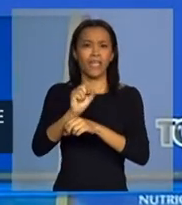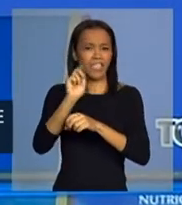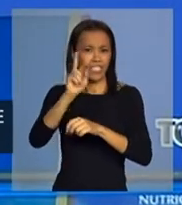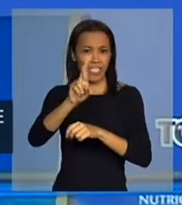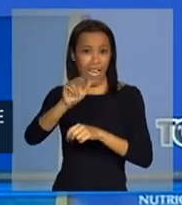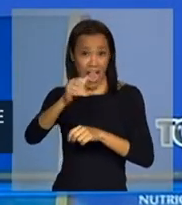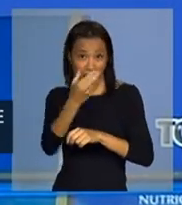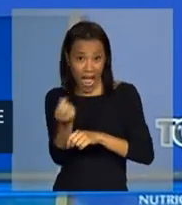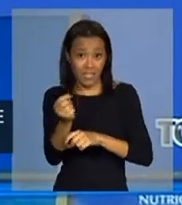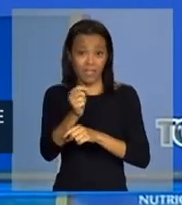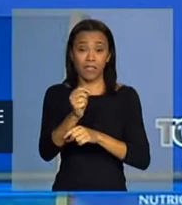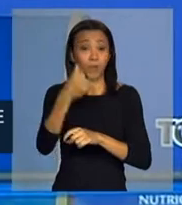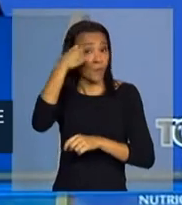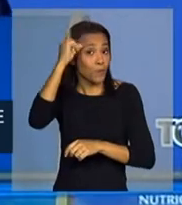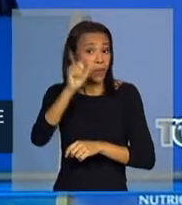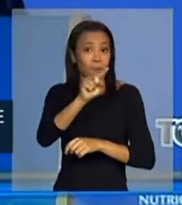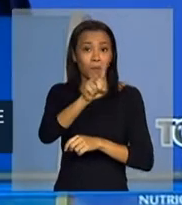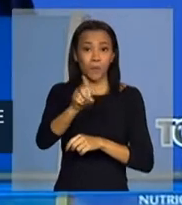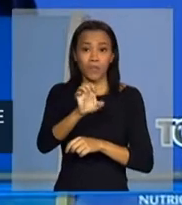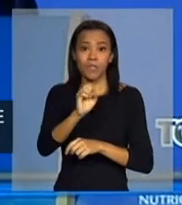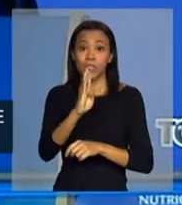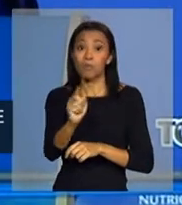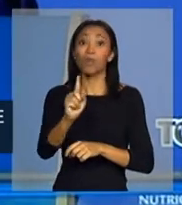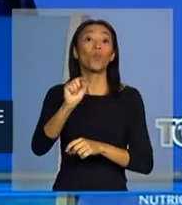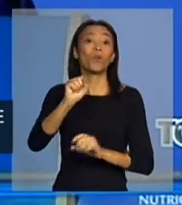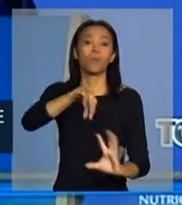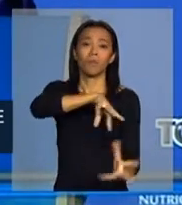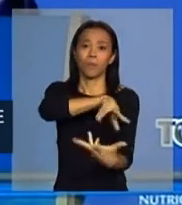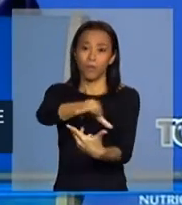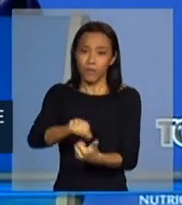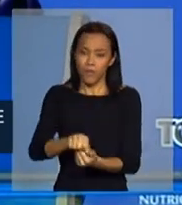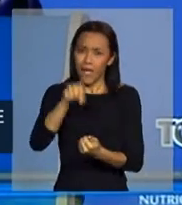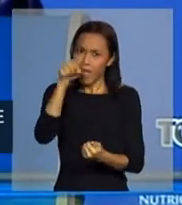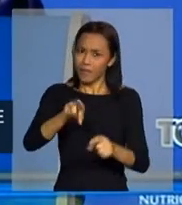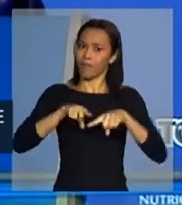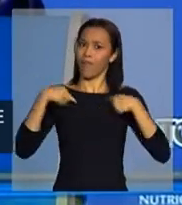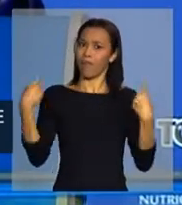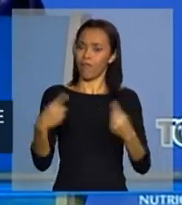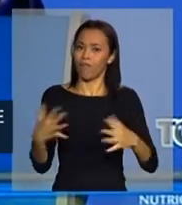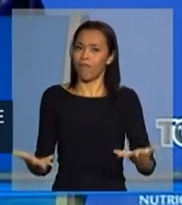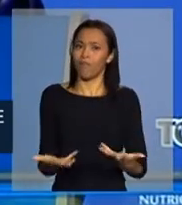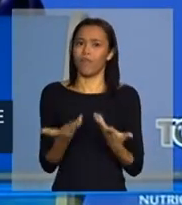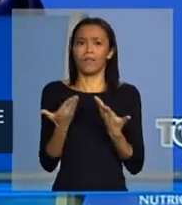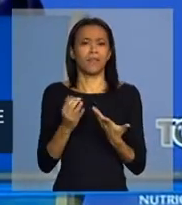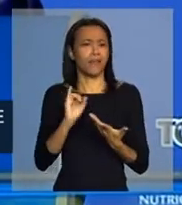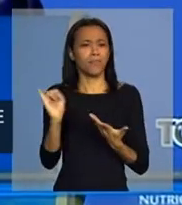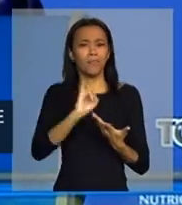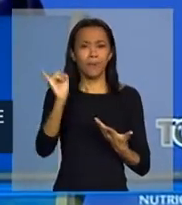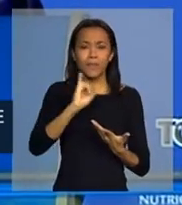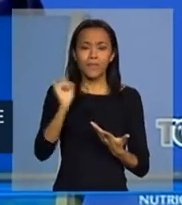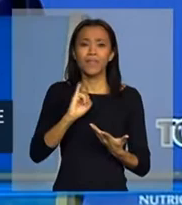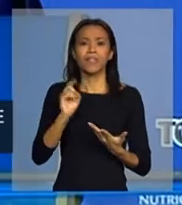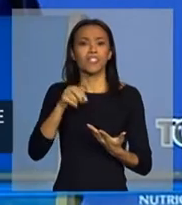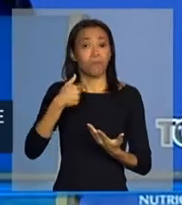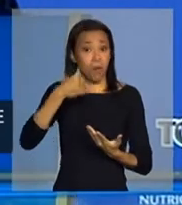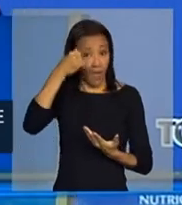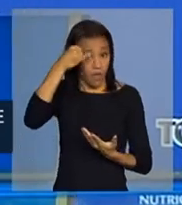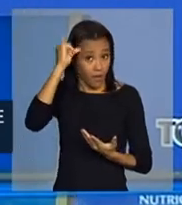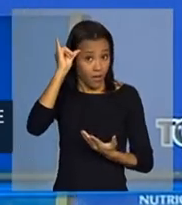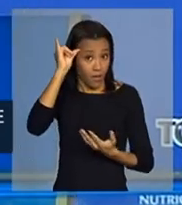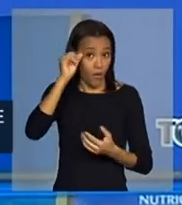planeta. Um evento que é fundamental tanto para a pecuária